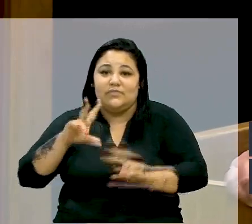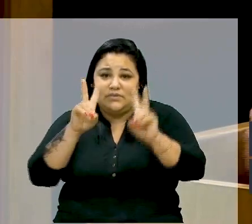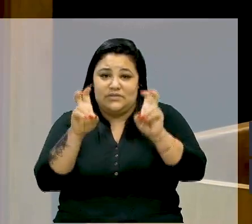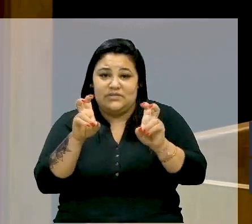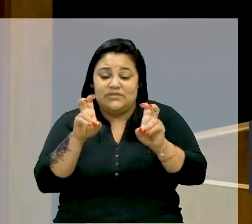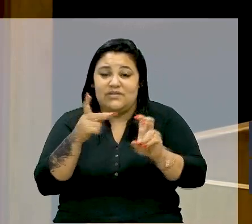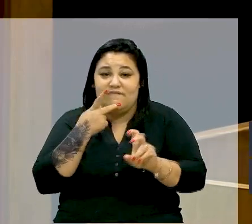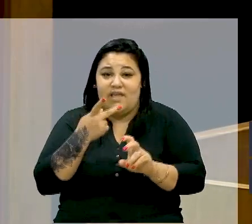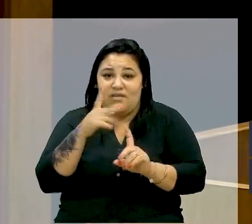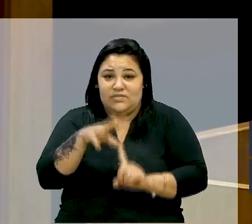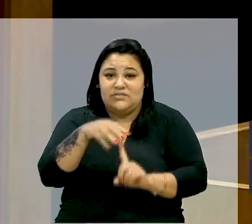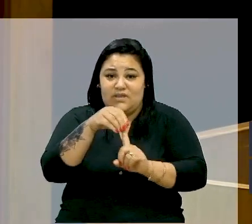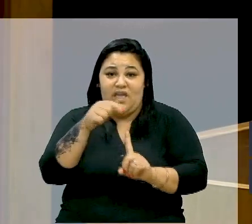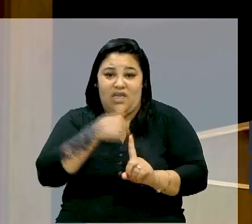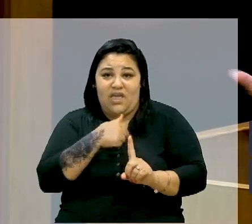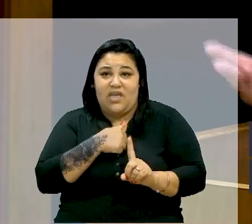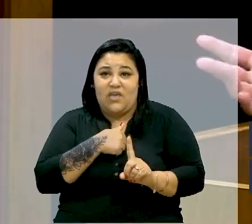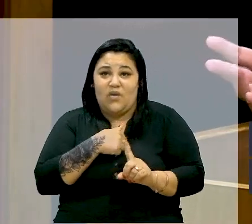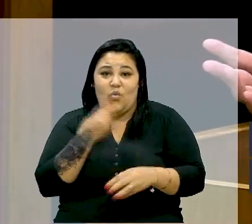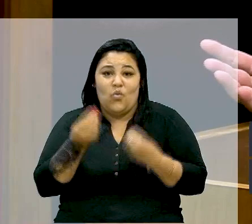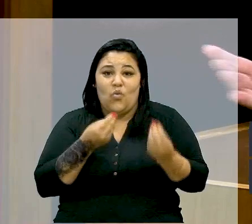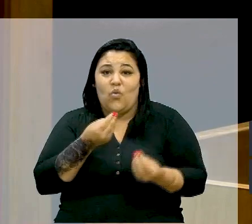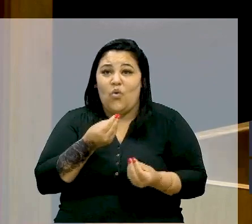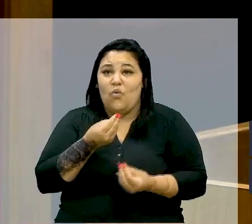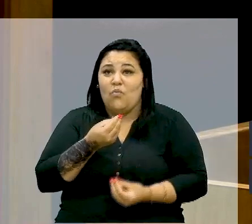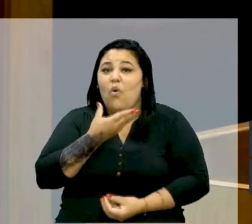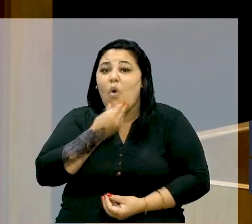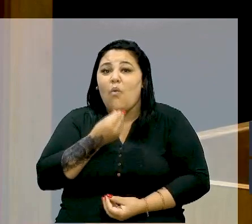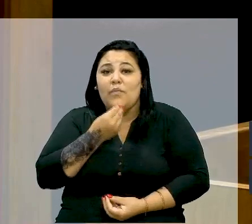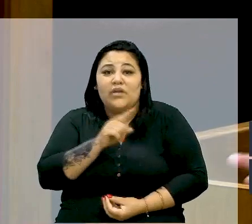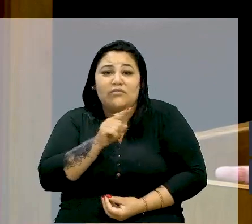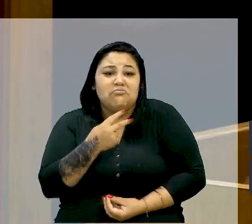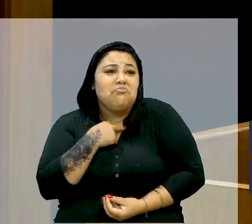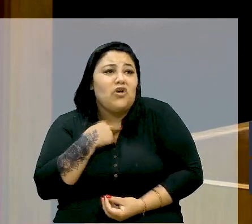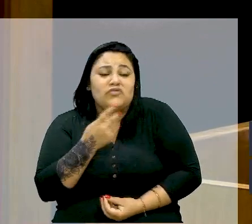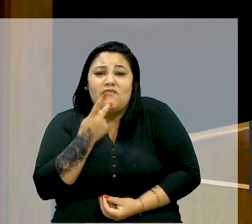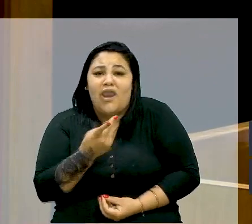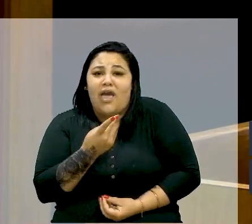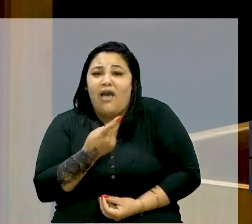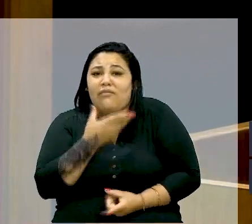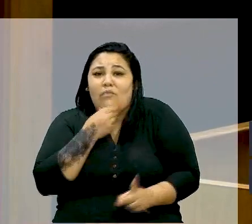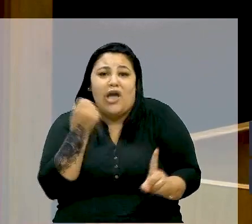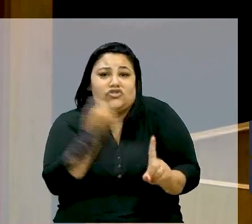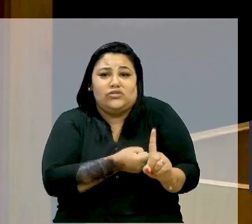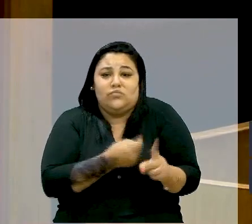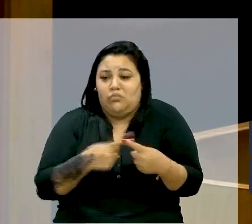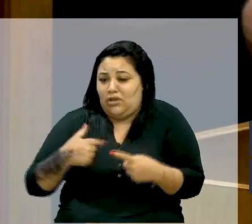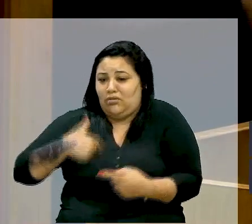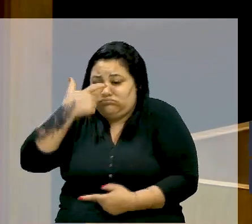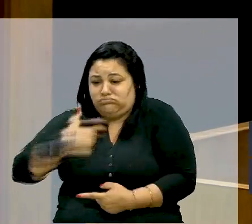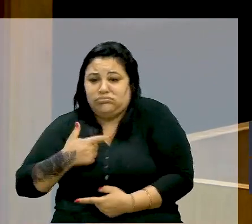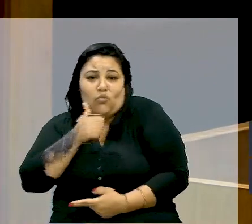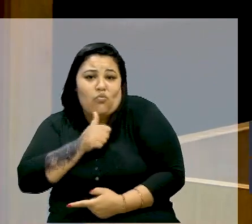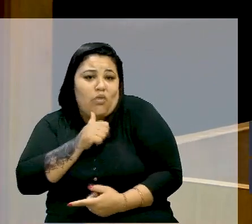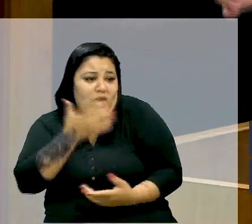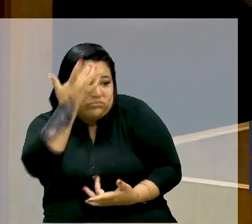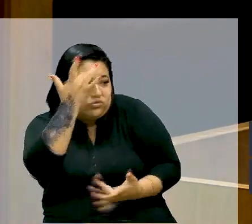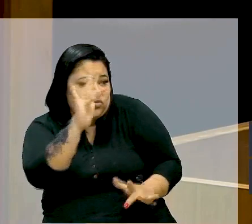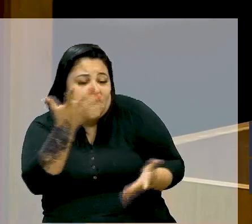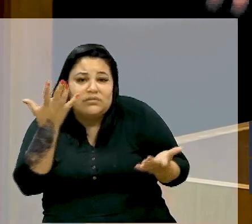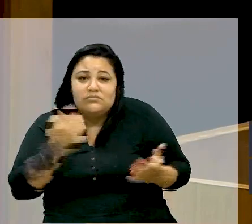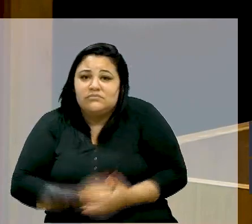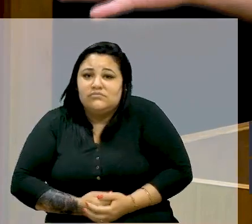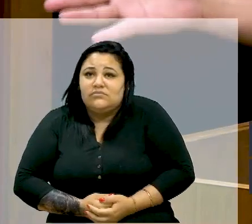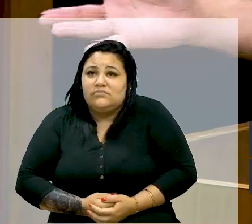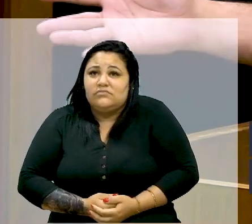fala eu como homem não posso relativizar o machismo porque eu não sou mulher eu não sei como o